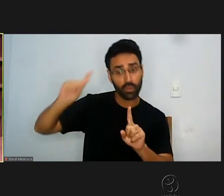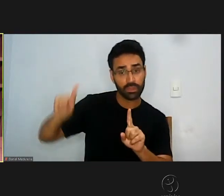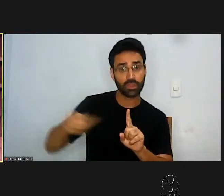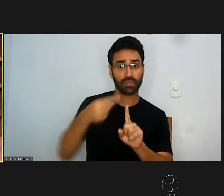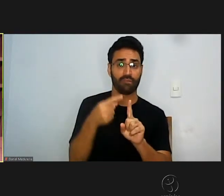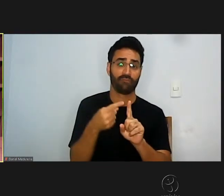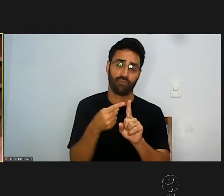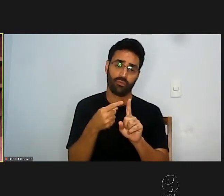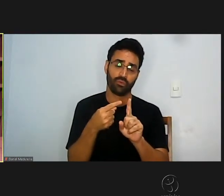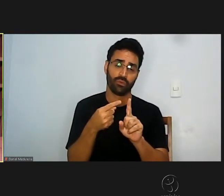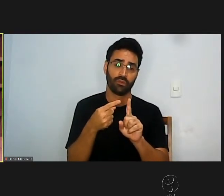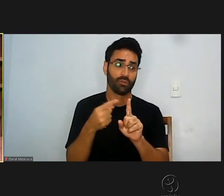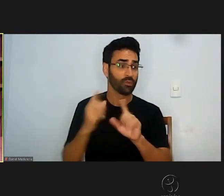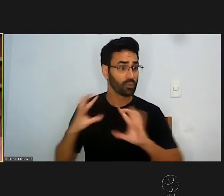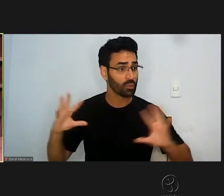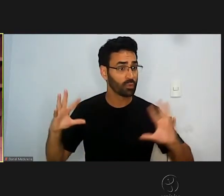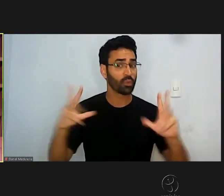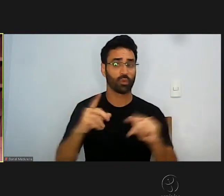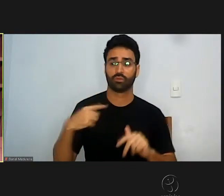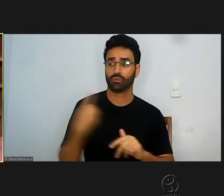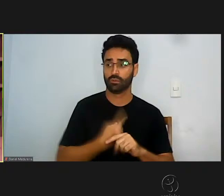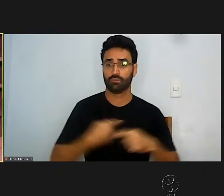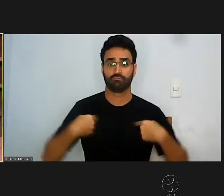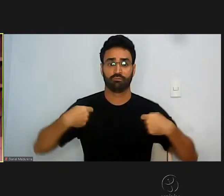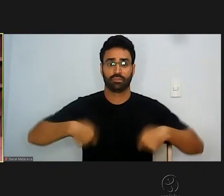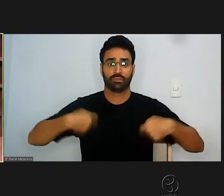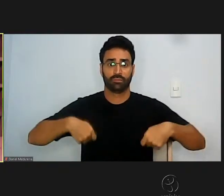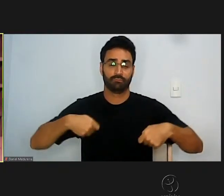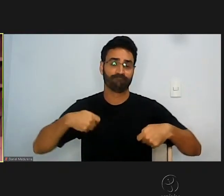iminente para todos nós.